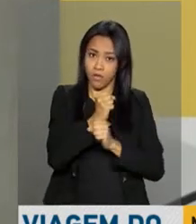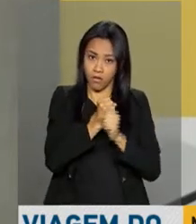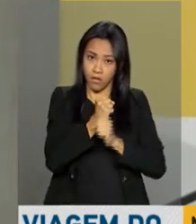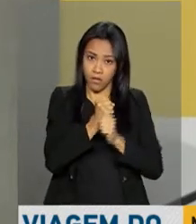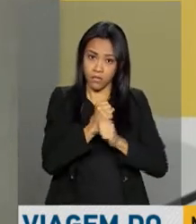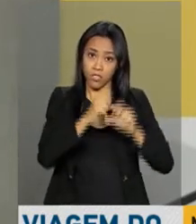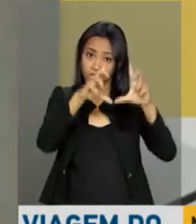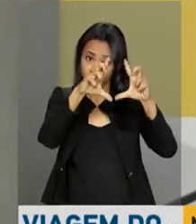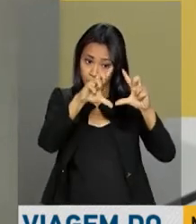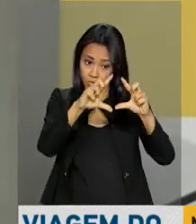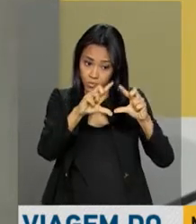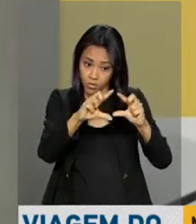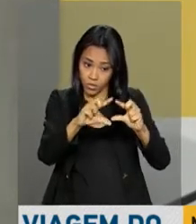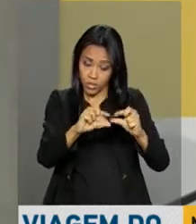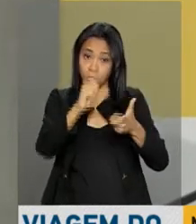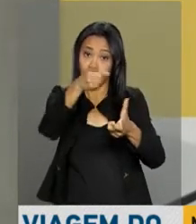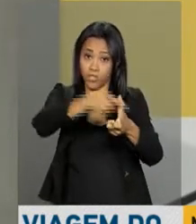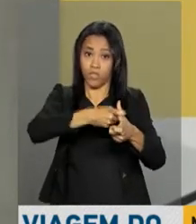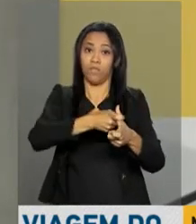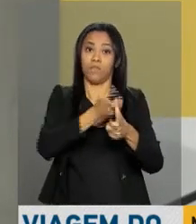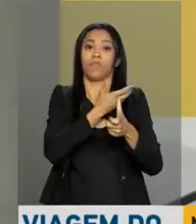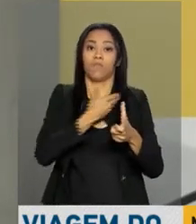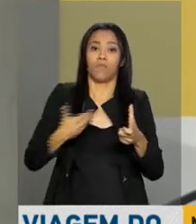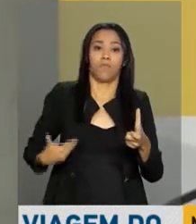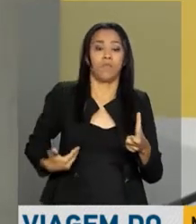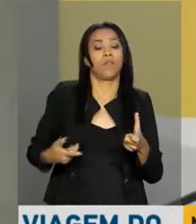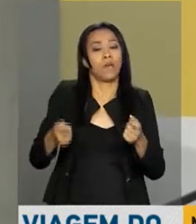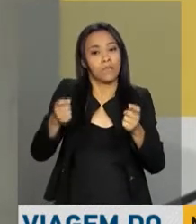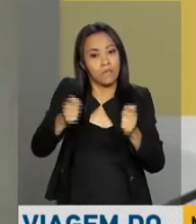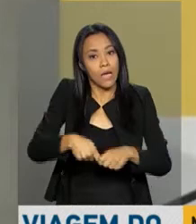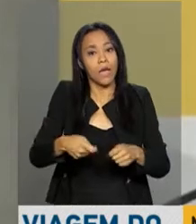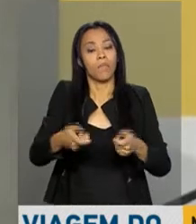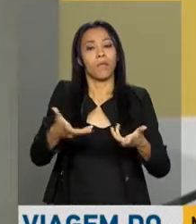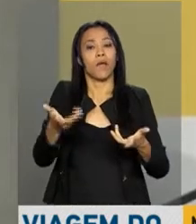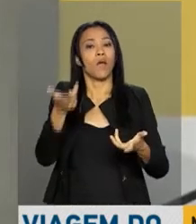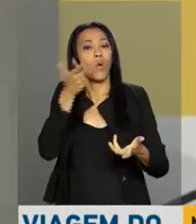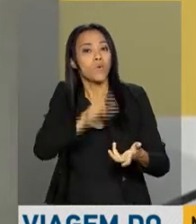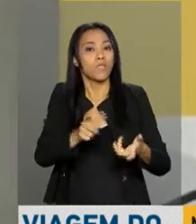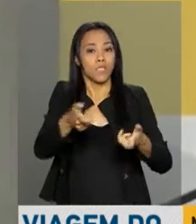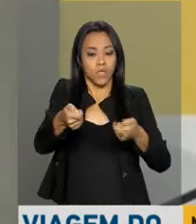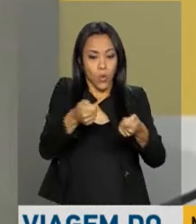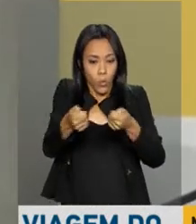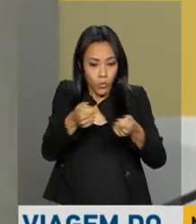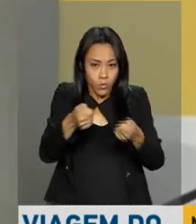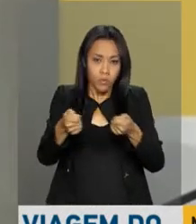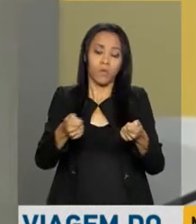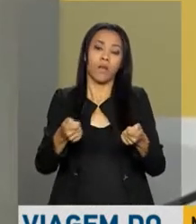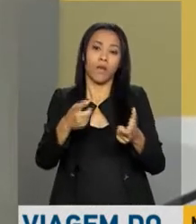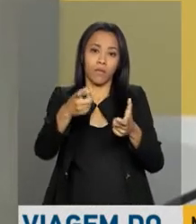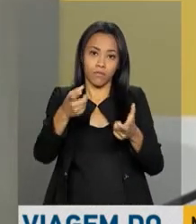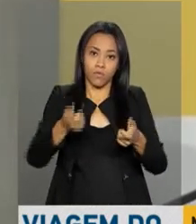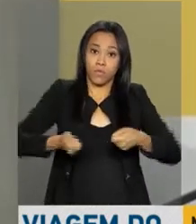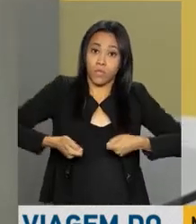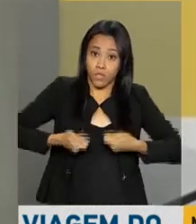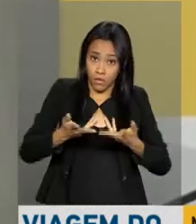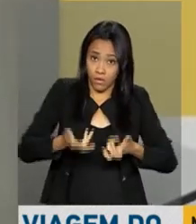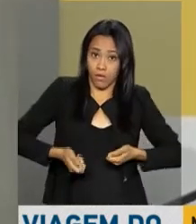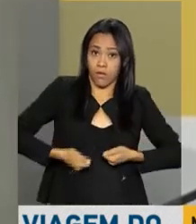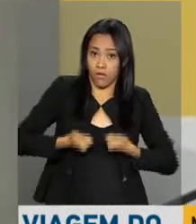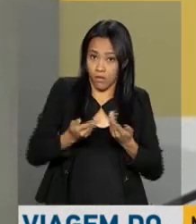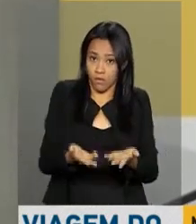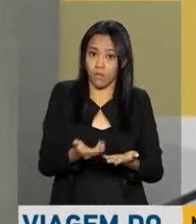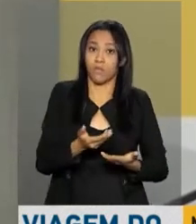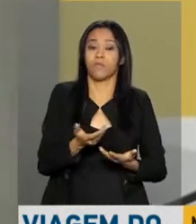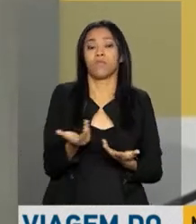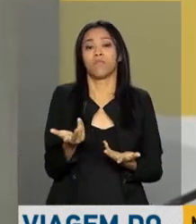10 este ano a ano nós vamos poder equilibrar as contas públicas ah ah e